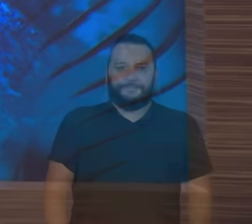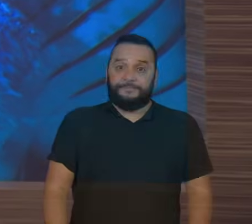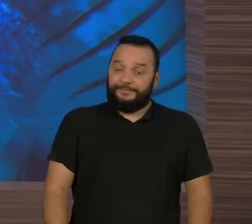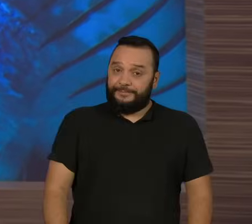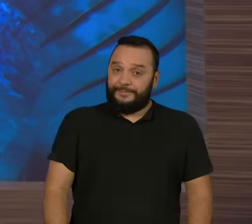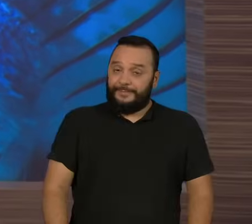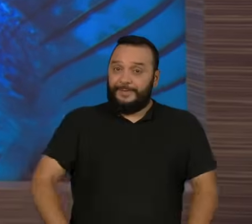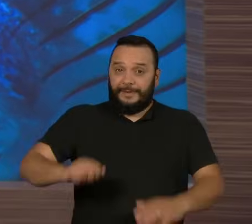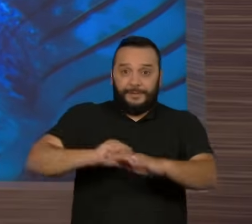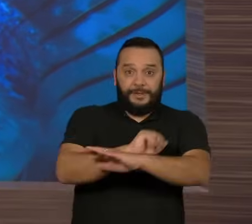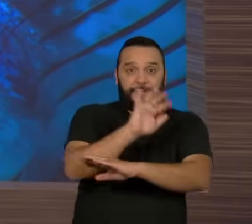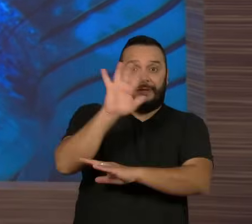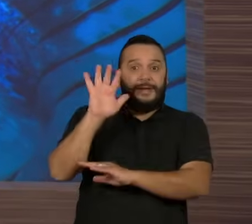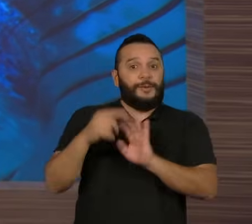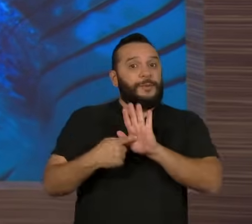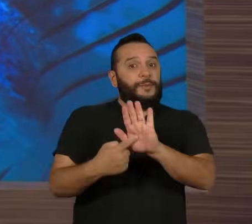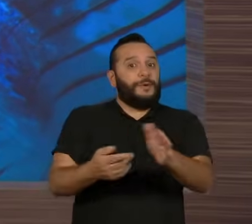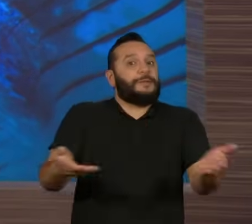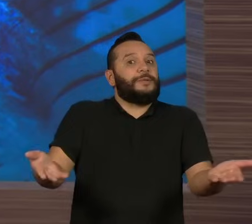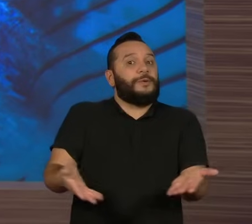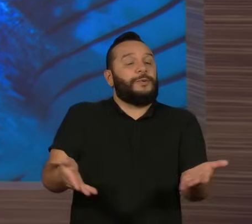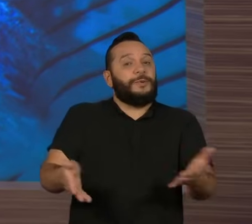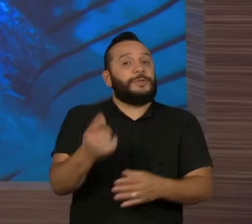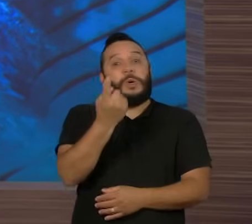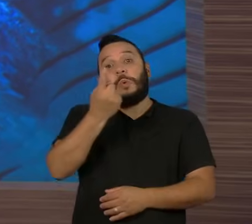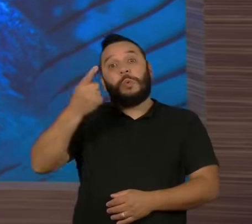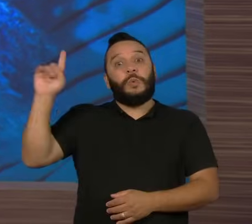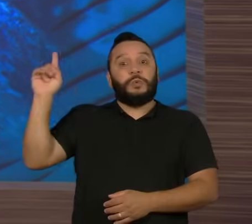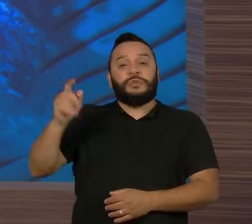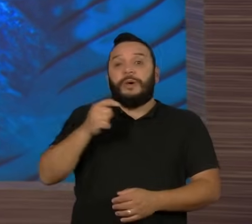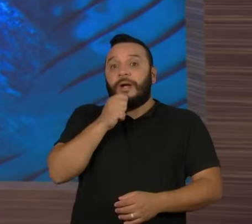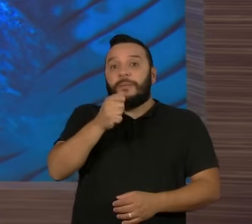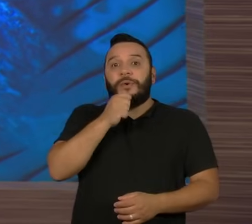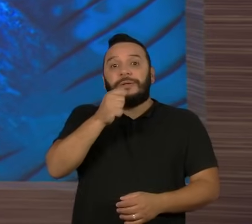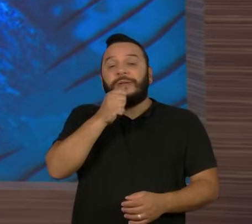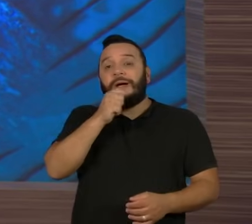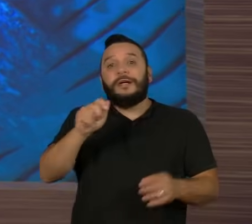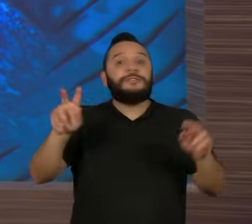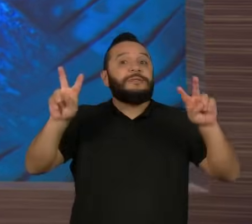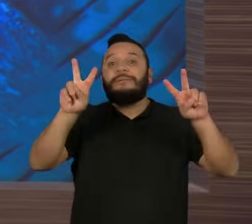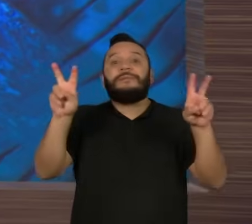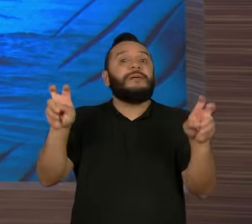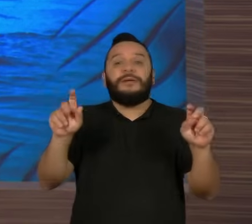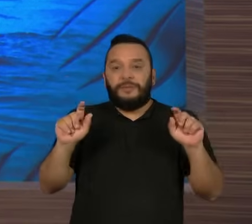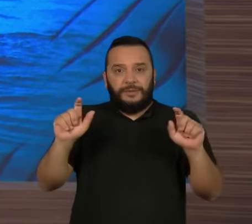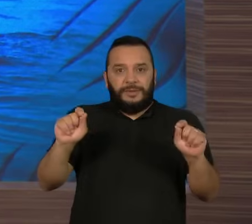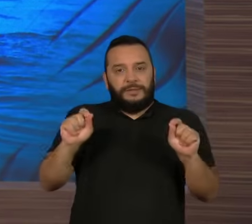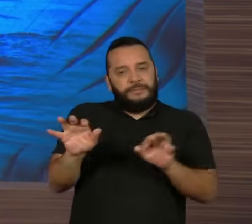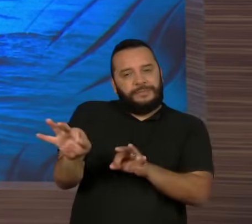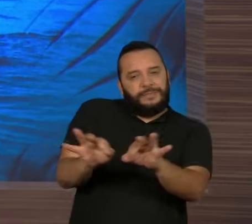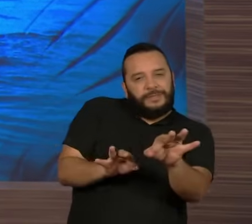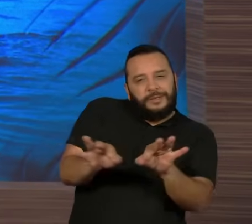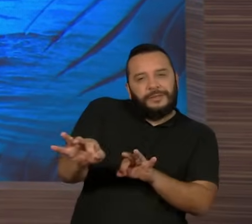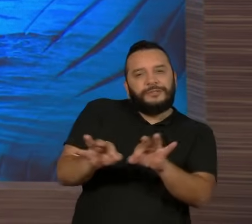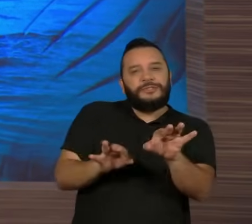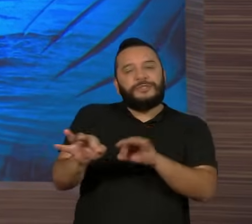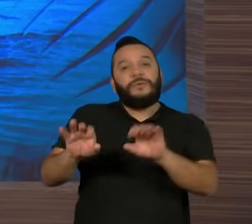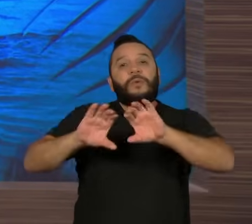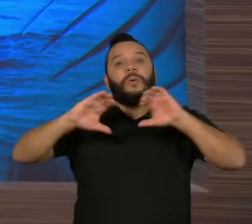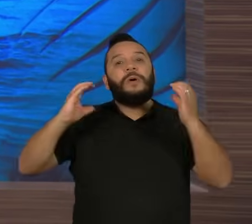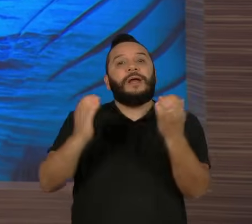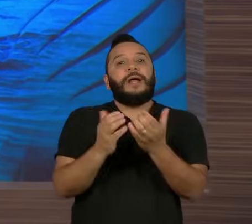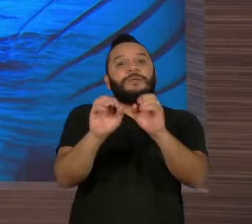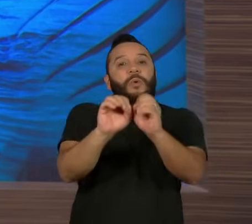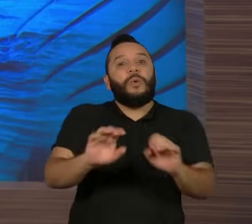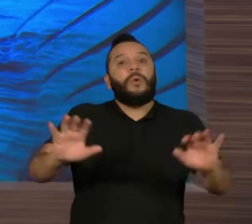O Repórter Eco apresenta hoje a última reportagem da série sobre os preparativos para a Conferência da ONU sobre o Clima,